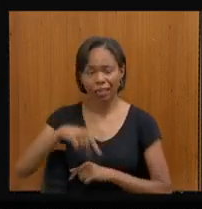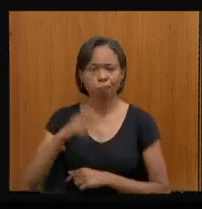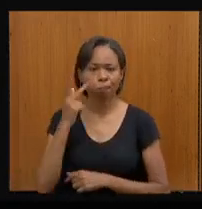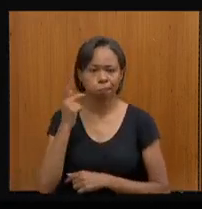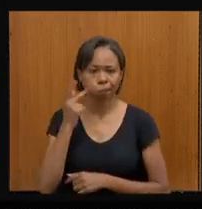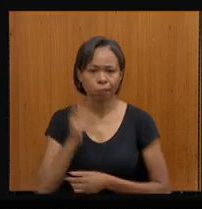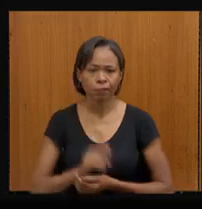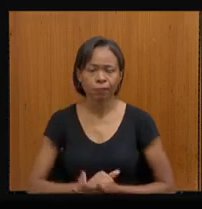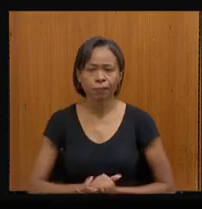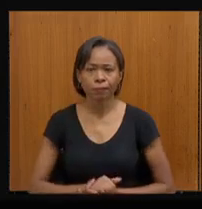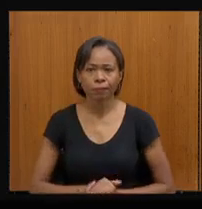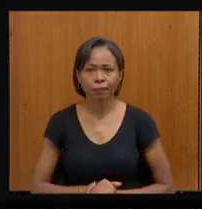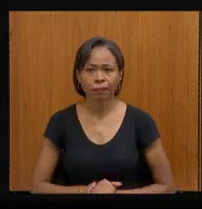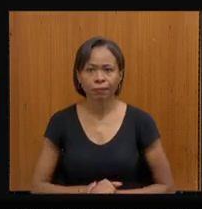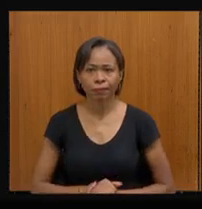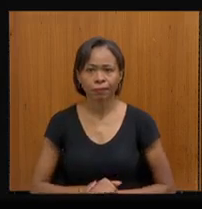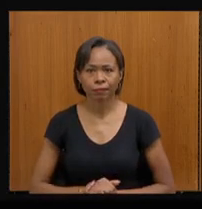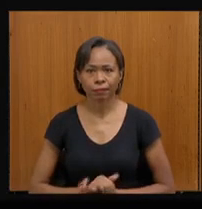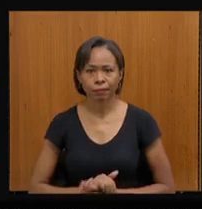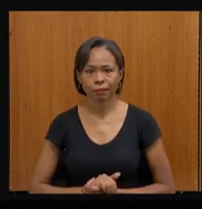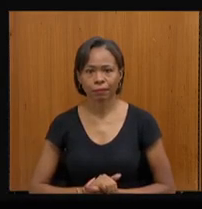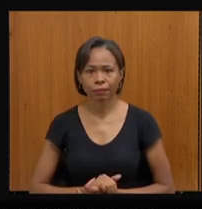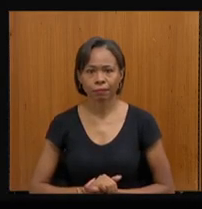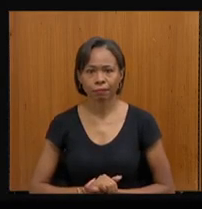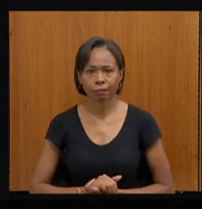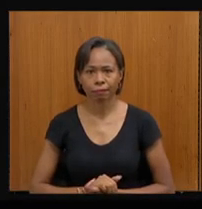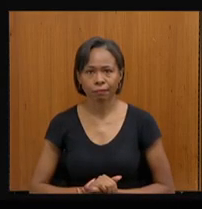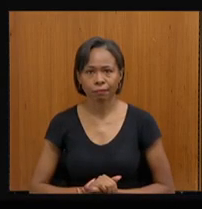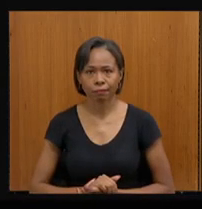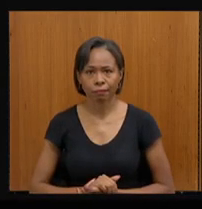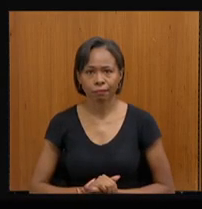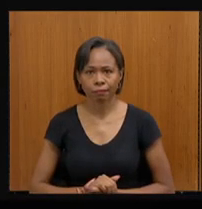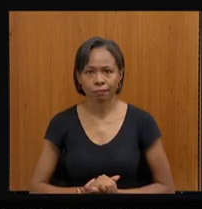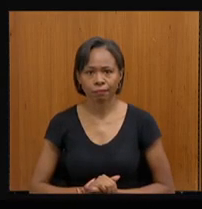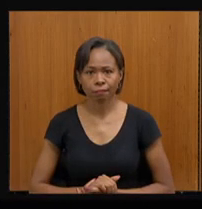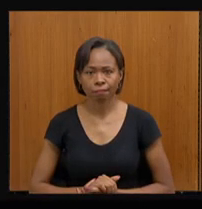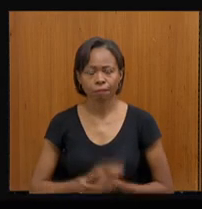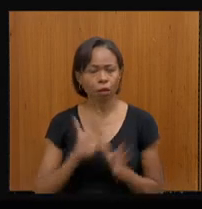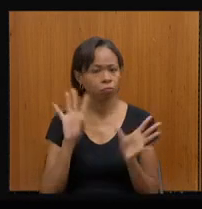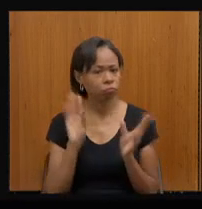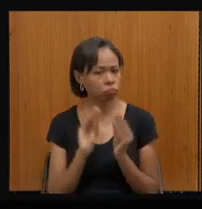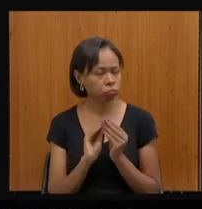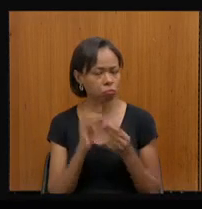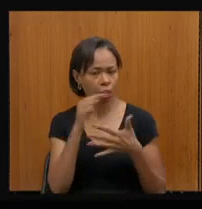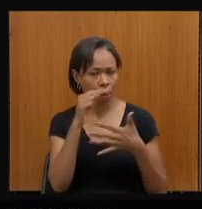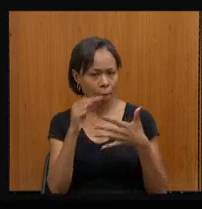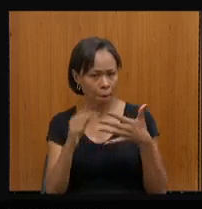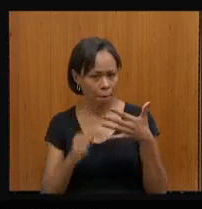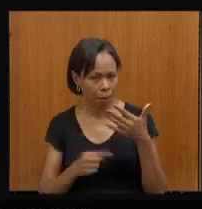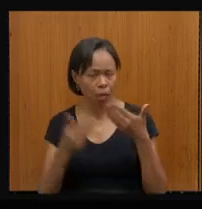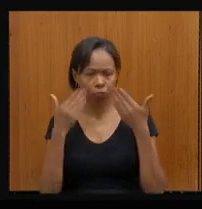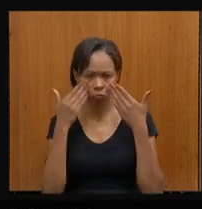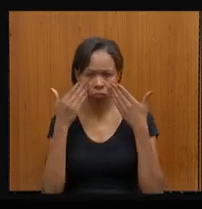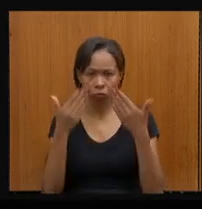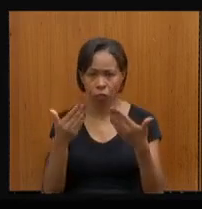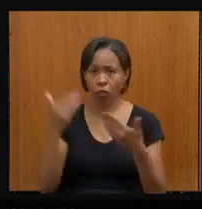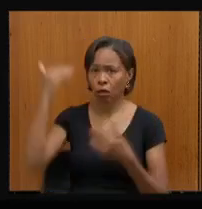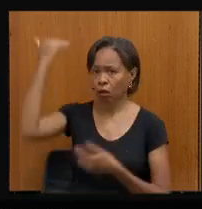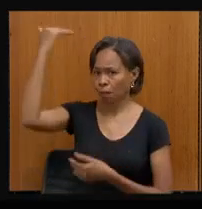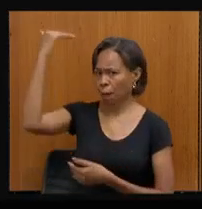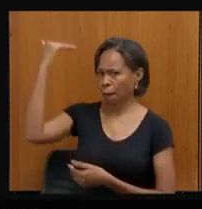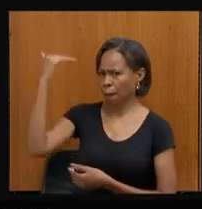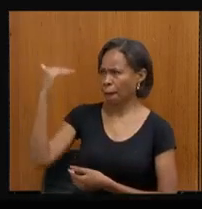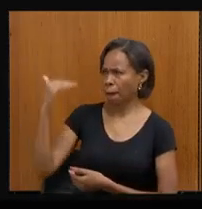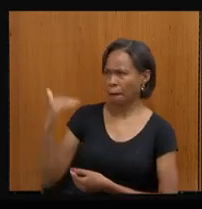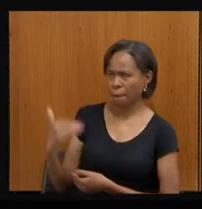pode passa o que nós apresentamos aqui e depois apresentar nas diversas